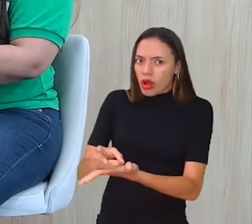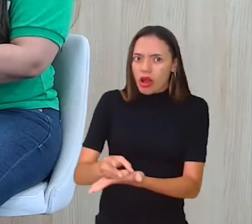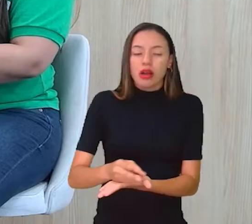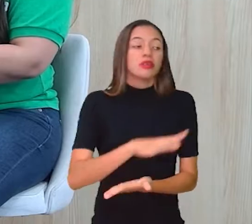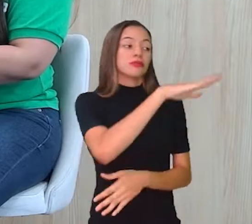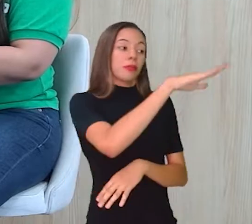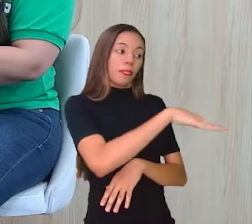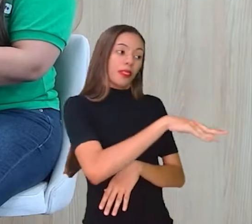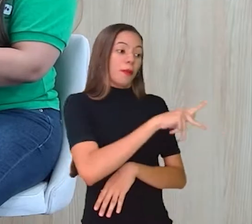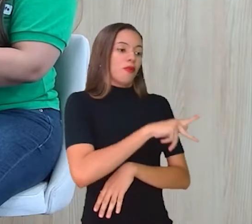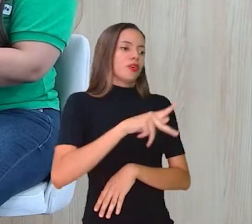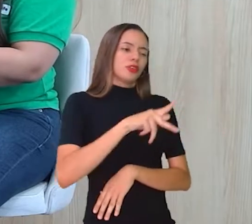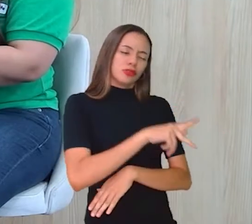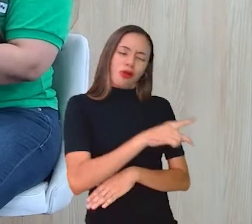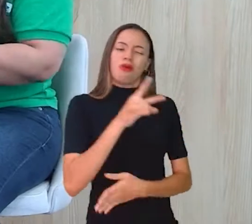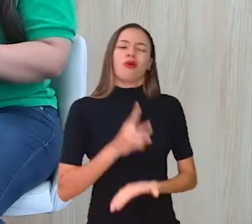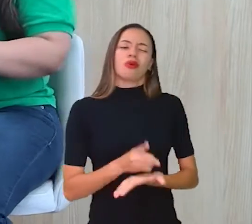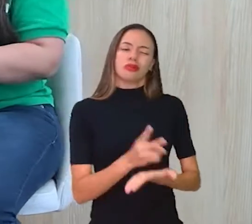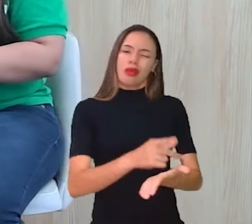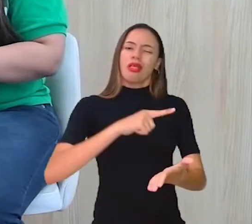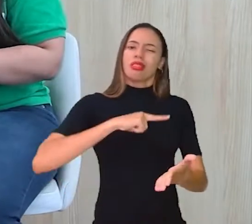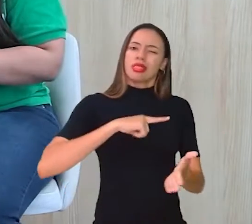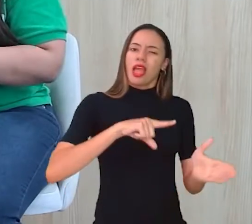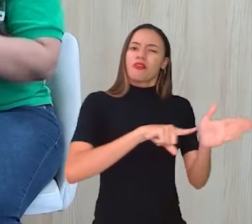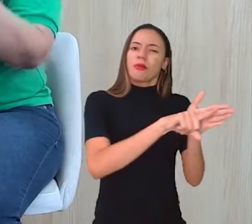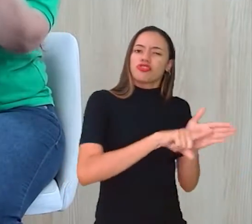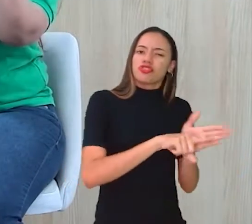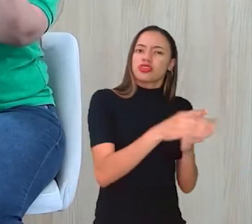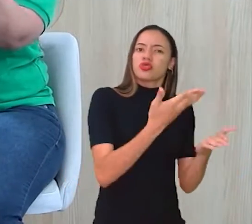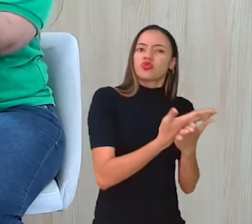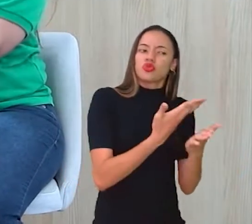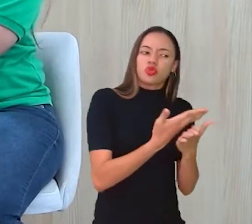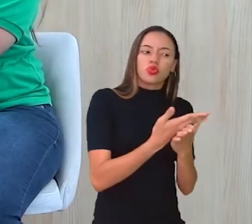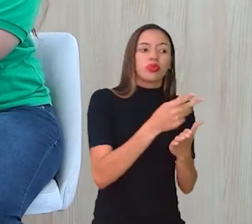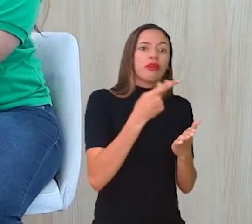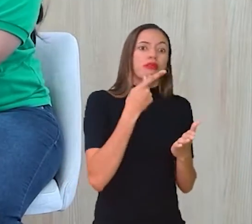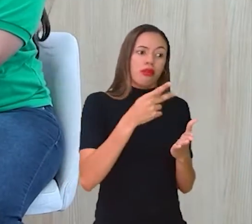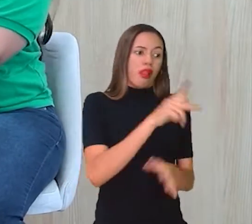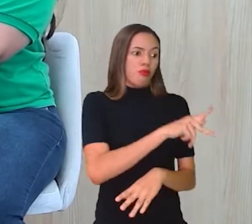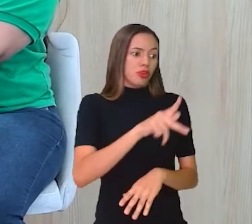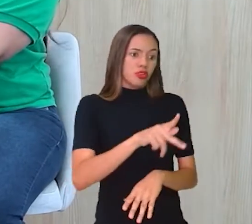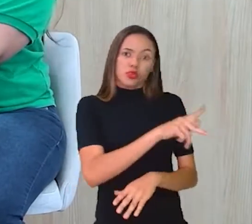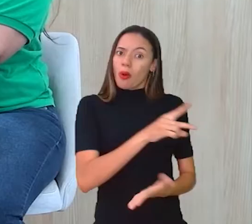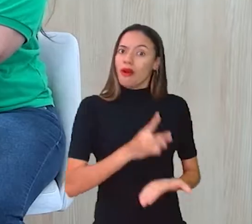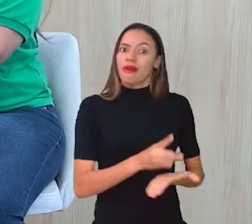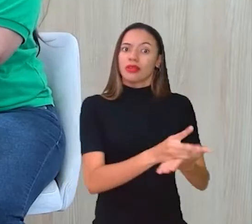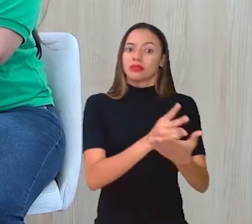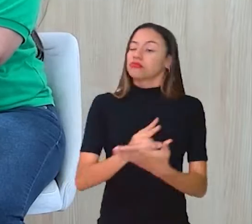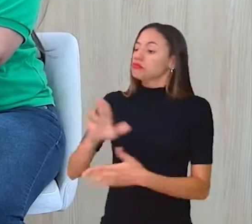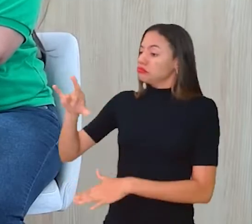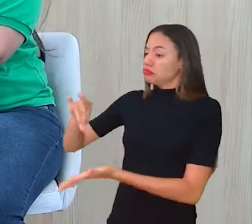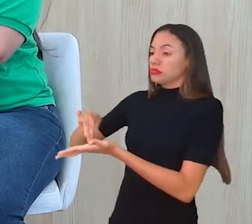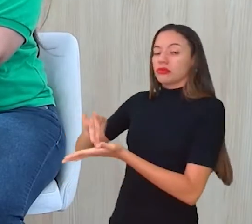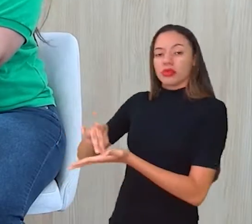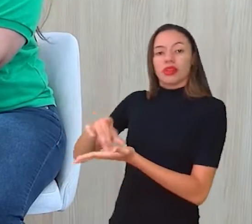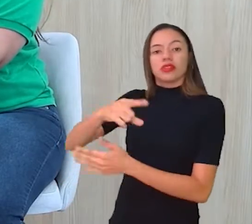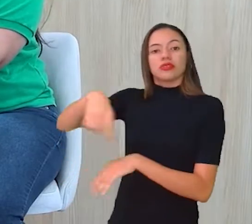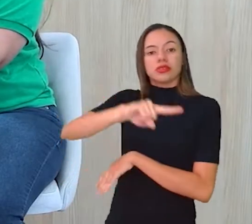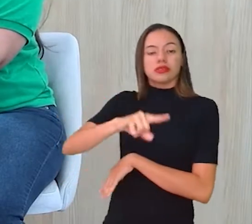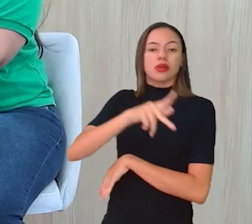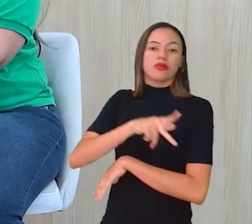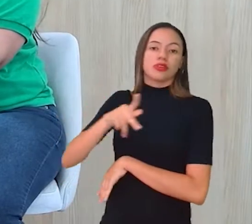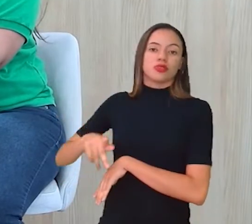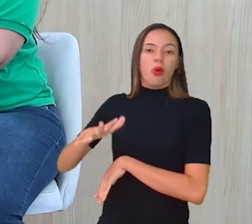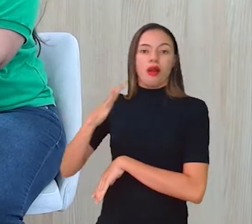Vai. Não, já teve um estudo aí e não vai deixar de ter. Então, um pouco diferente a gente já está vendo agora. 2 professores, você assistindo aí pela TV,